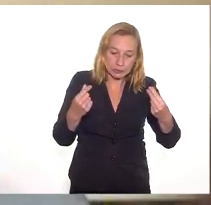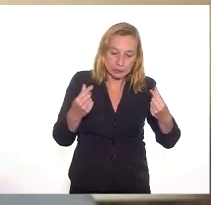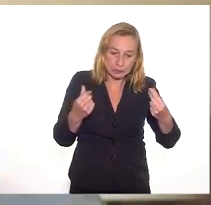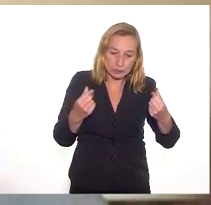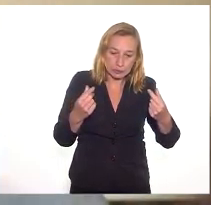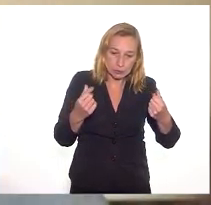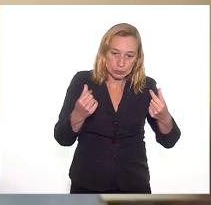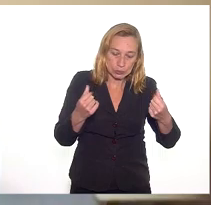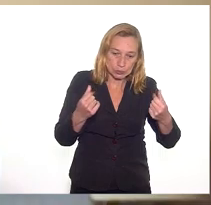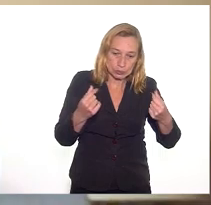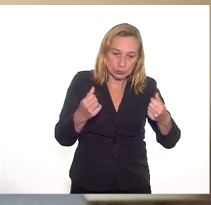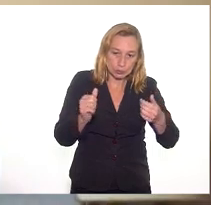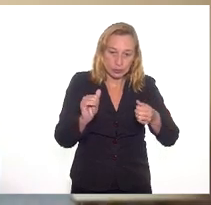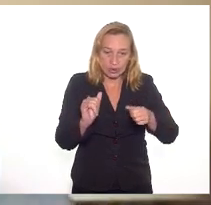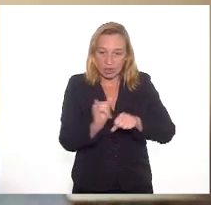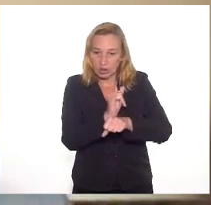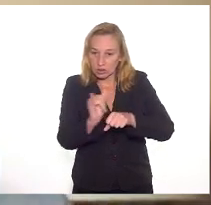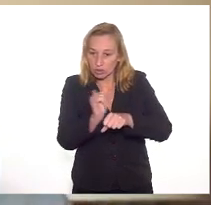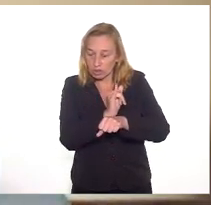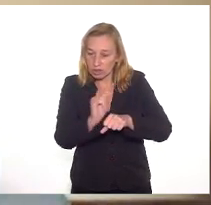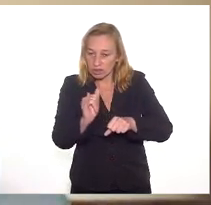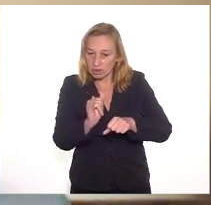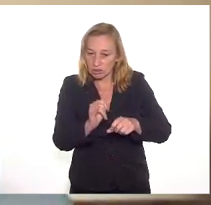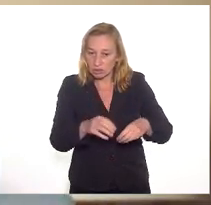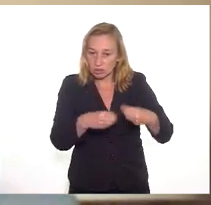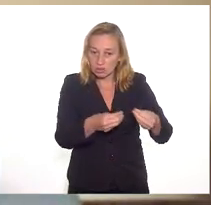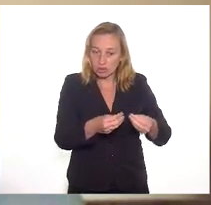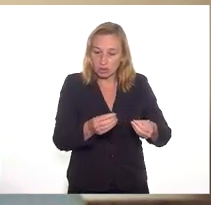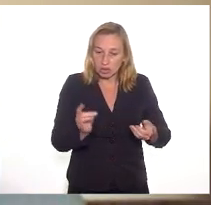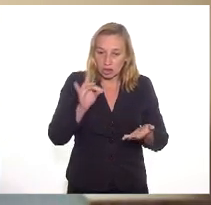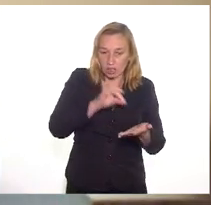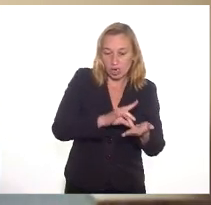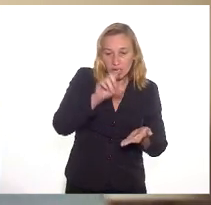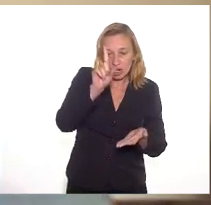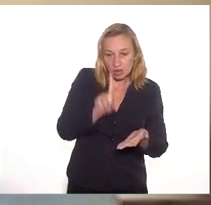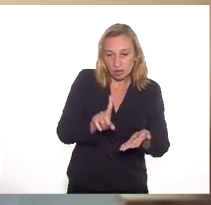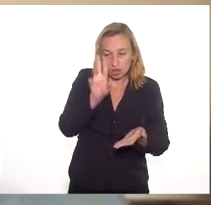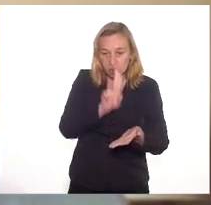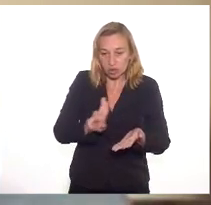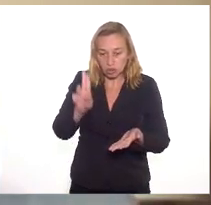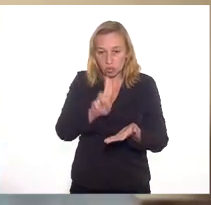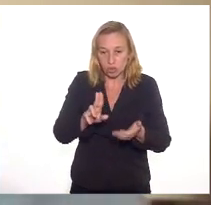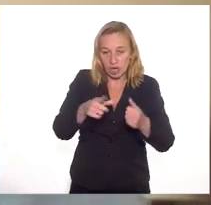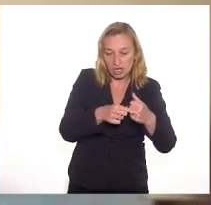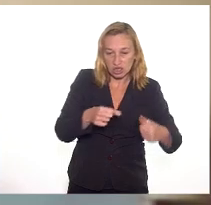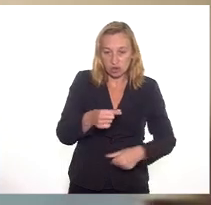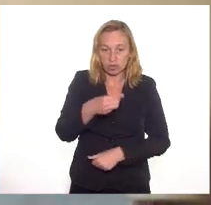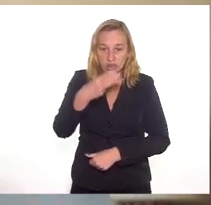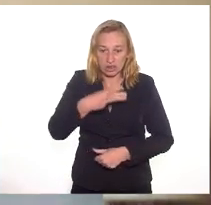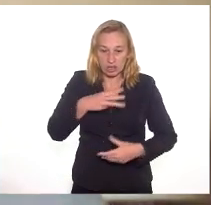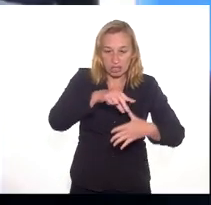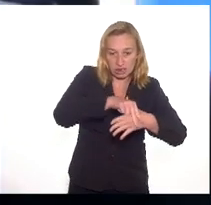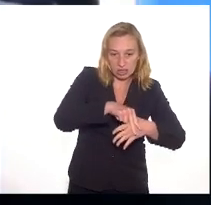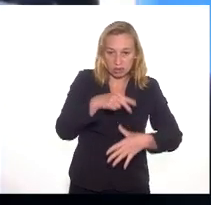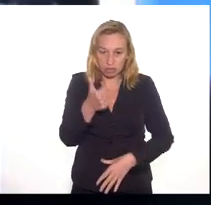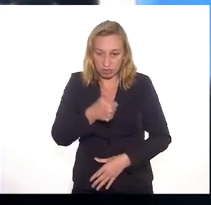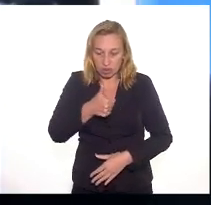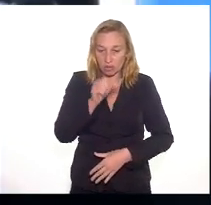que diz que a titulação vai se dar com direito real de uso, no artigo 3º, inciso 1º.